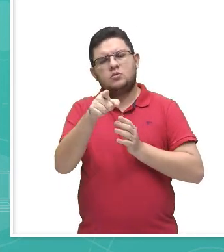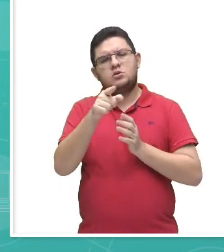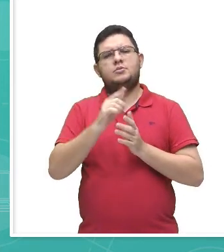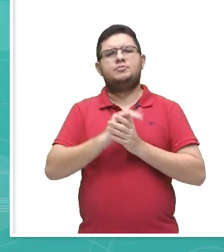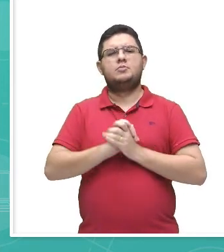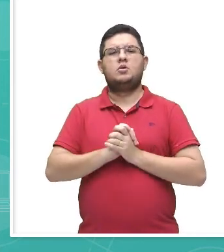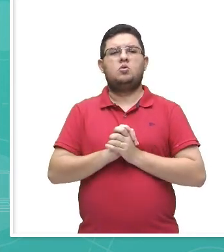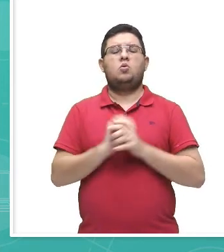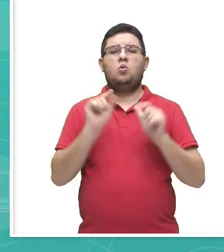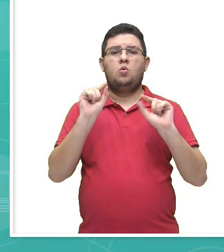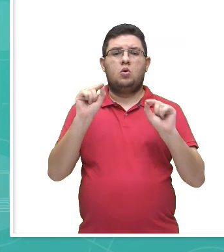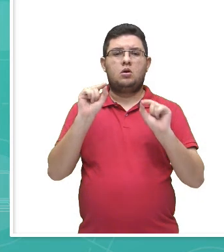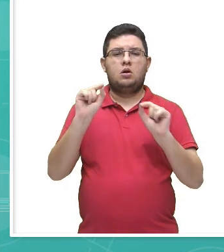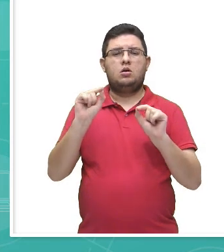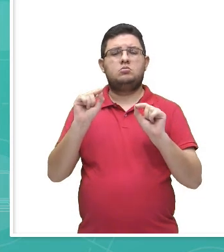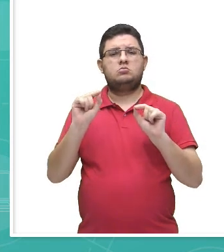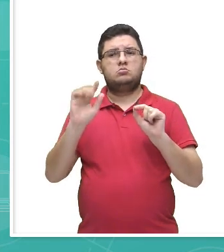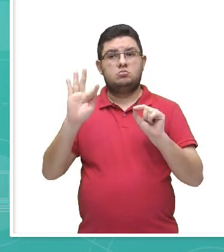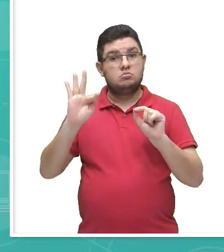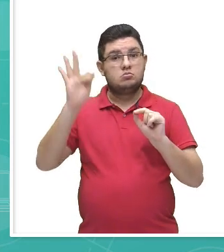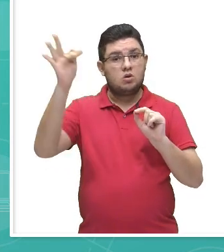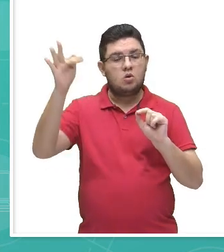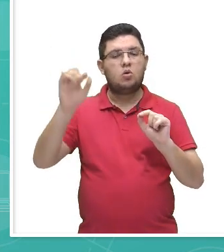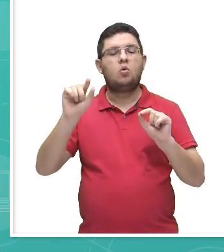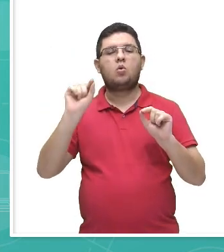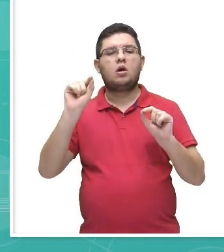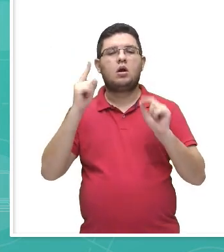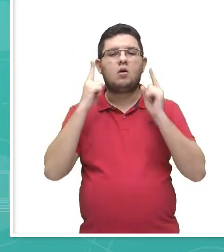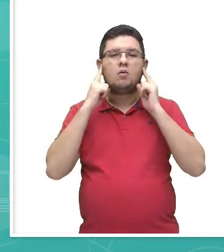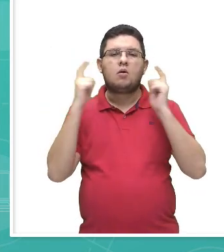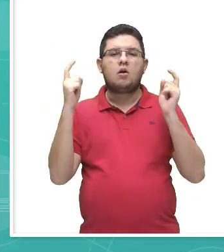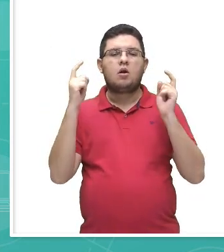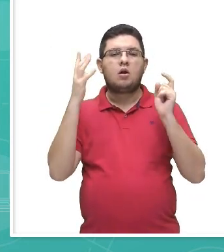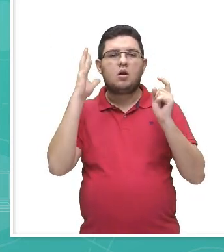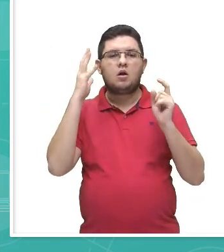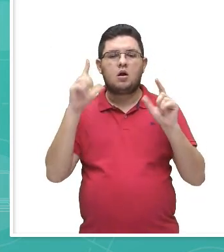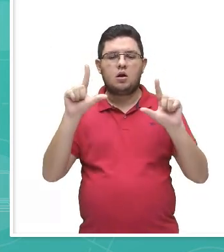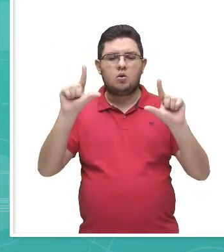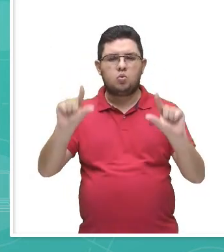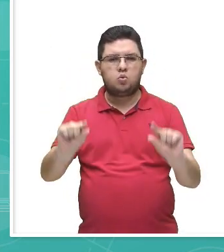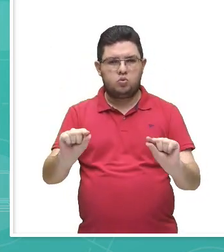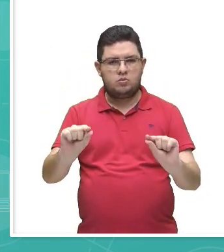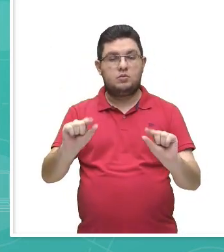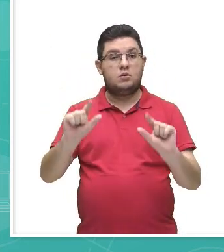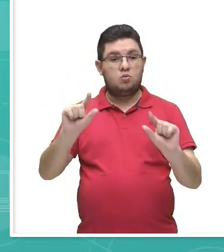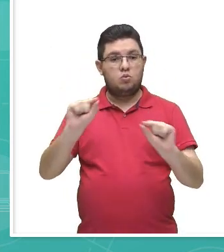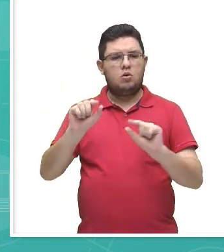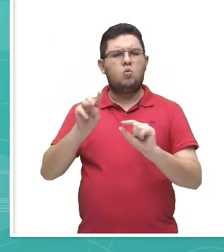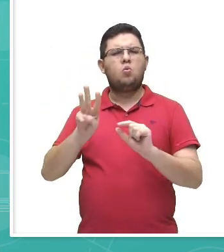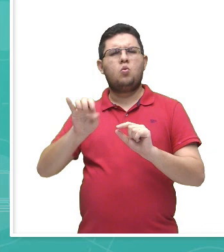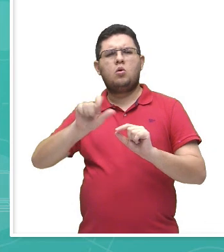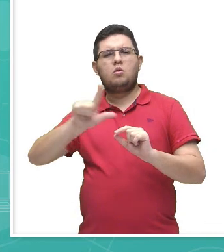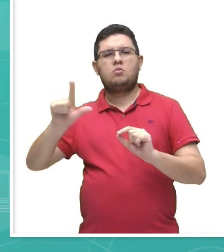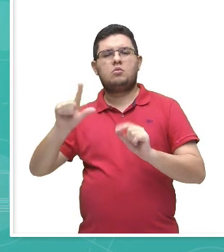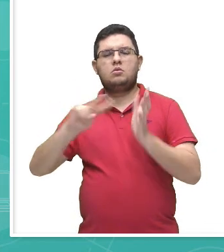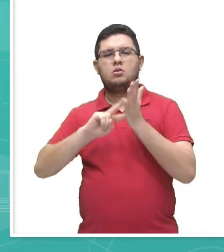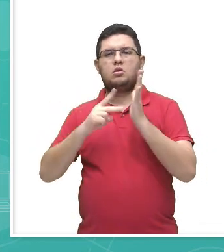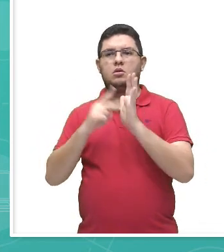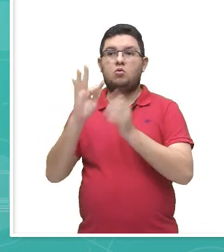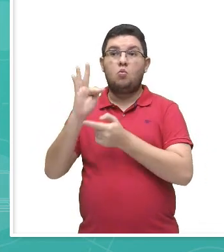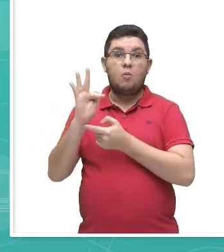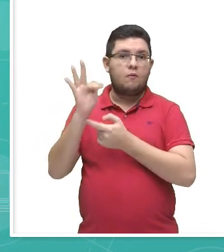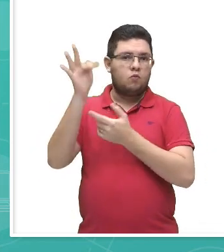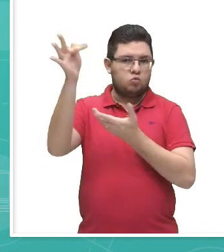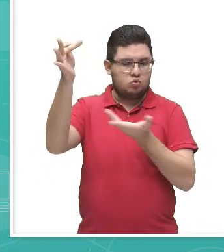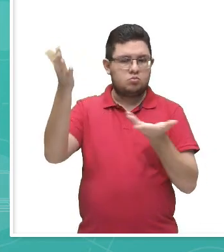de baixar o volume do rádio. Então, como se trata de futuro, o will, então, toda vez que ele estiver presente, ele vai ser futuro, tá? Ele é um verbo